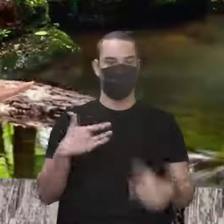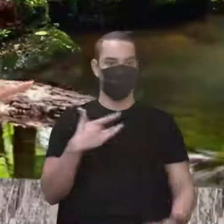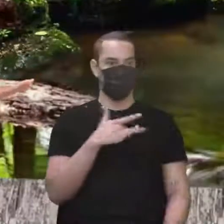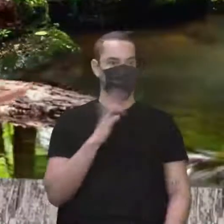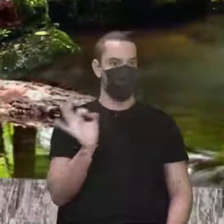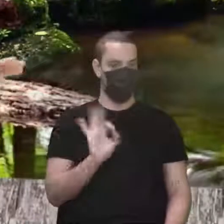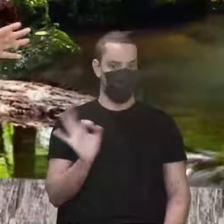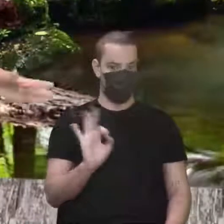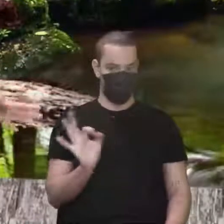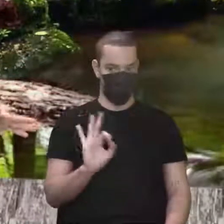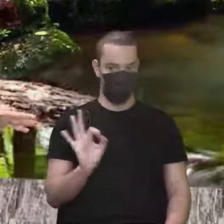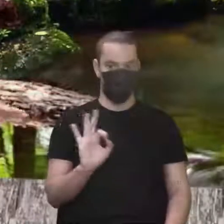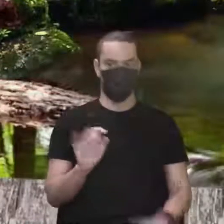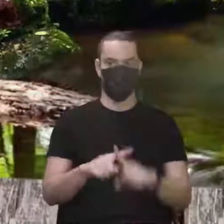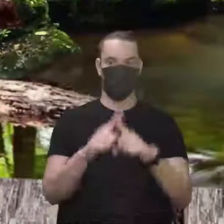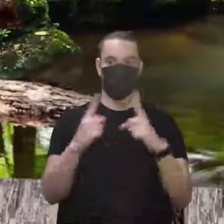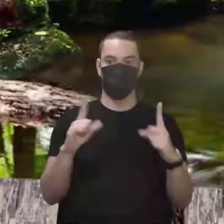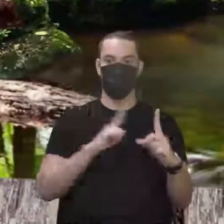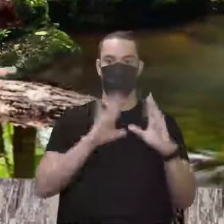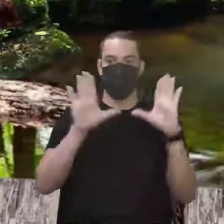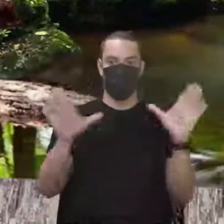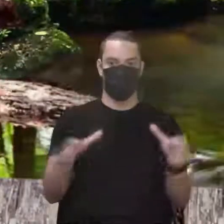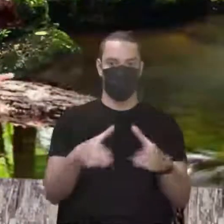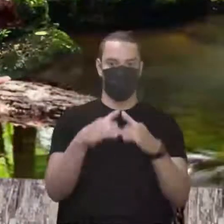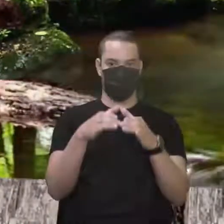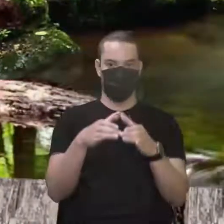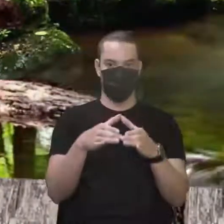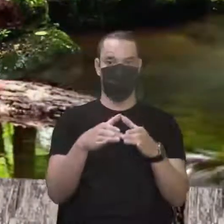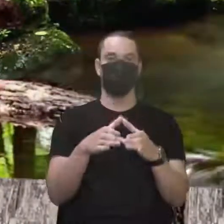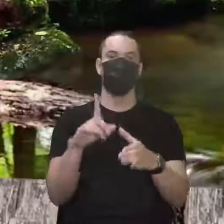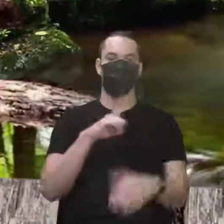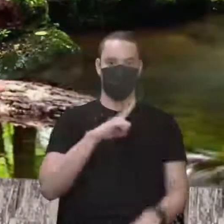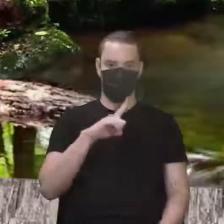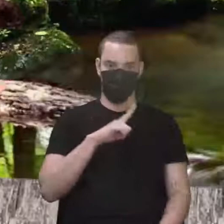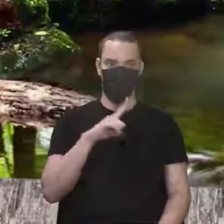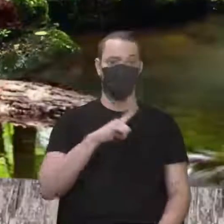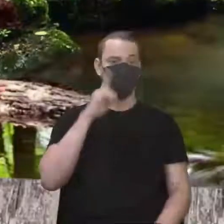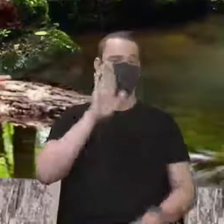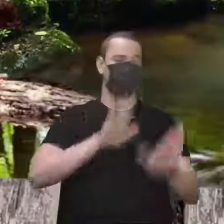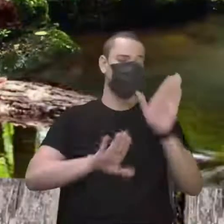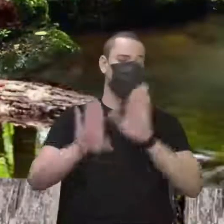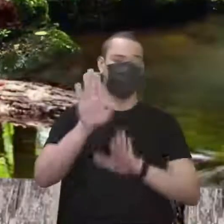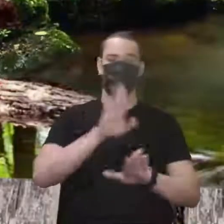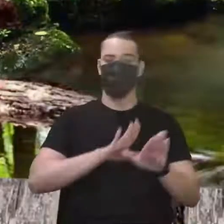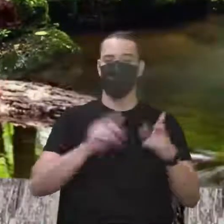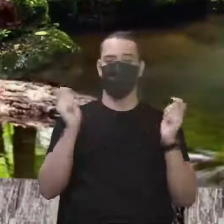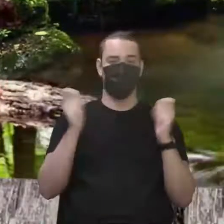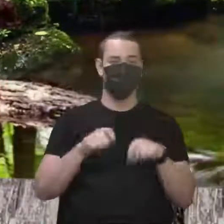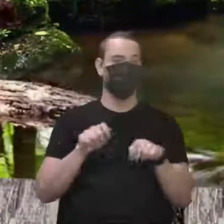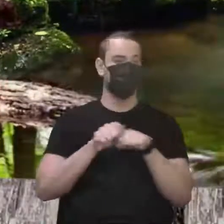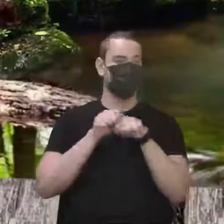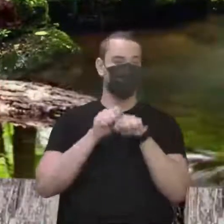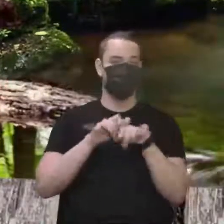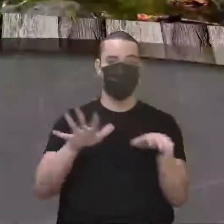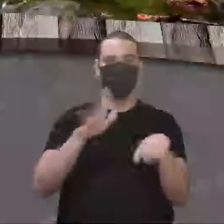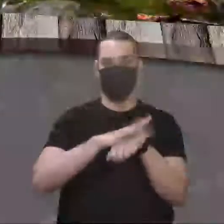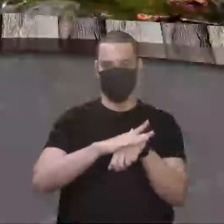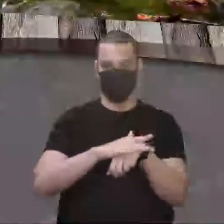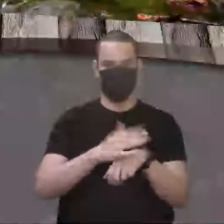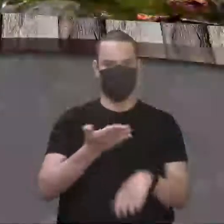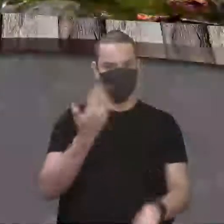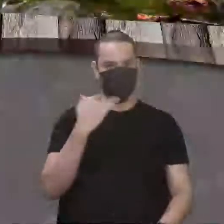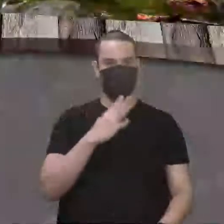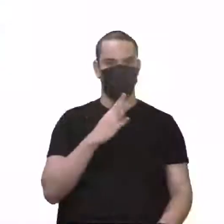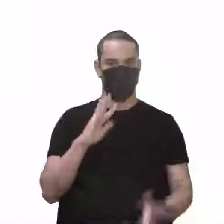nenhum organismo. Mas existe um grupo que causa um terror, hein? Terror mesmo, tá bom? Vamos